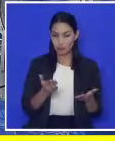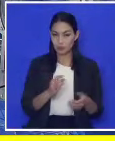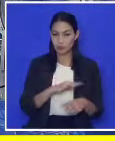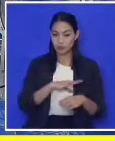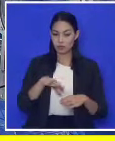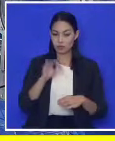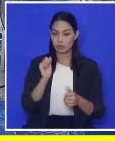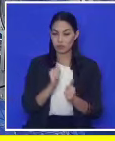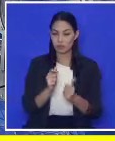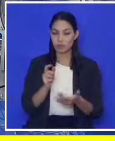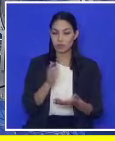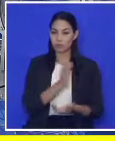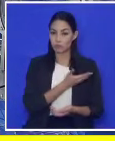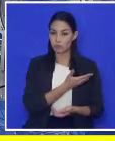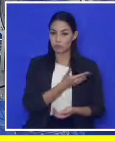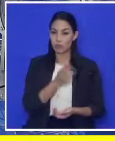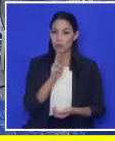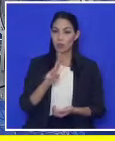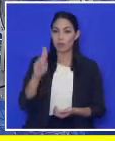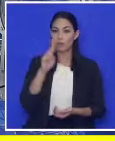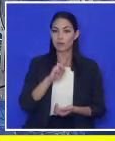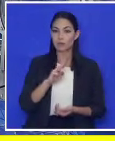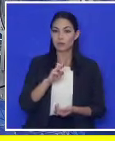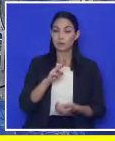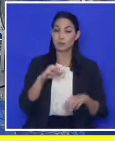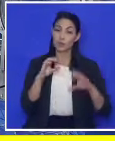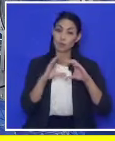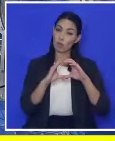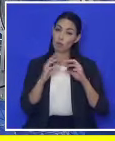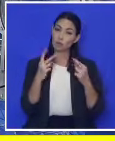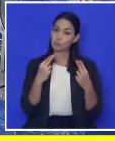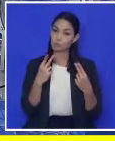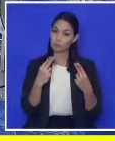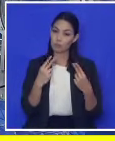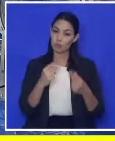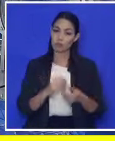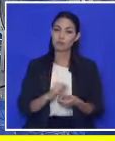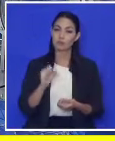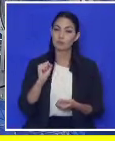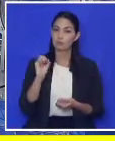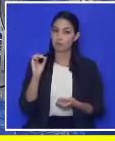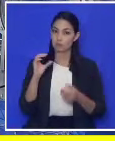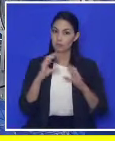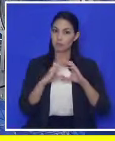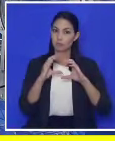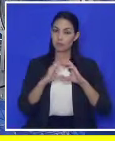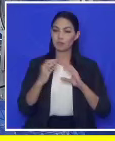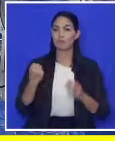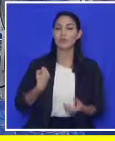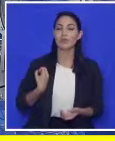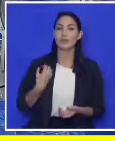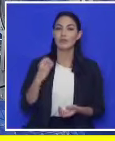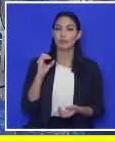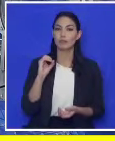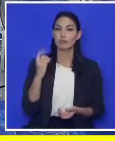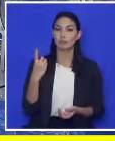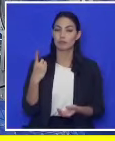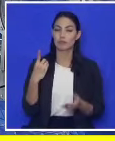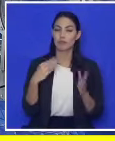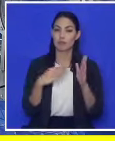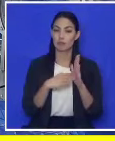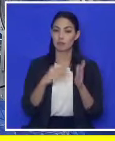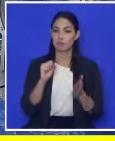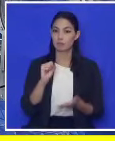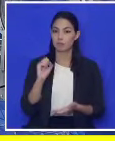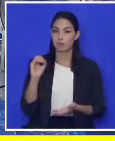do time do coração, também é utilizado o mesmo universo de números da Time Mania, ou seja, 80 bolas numeradas de 0